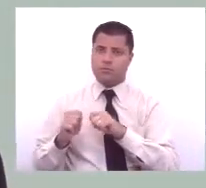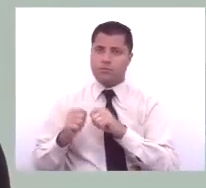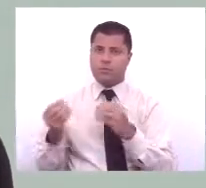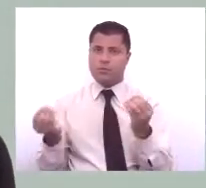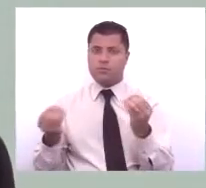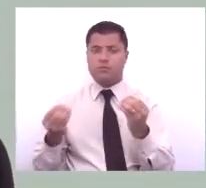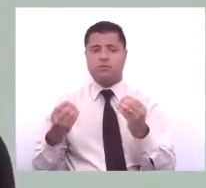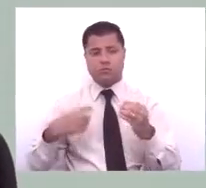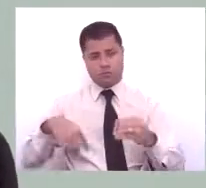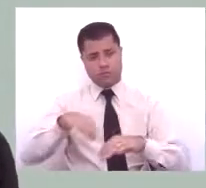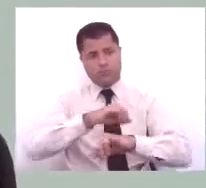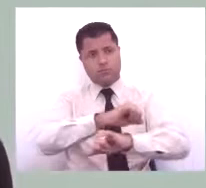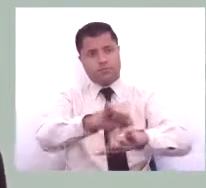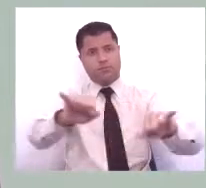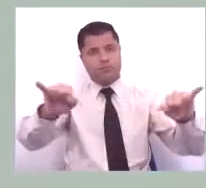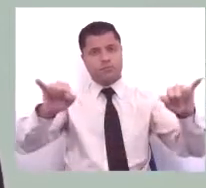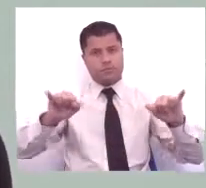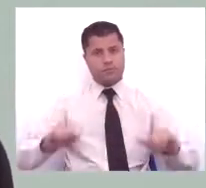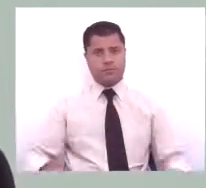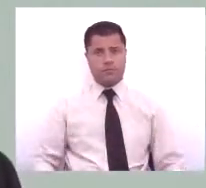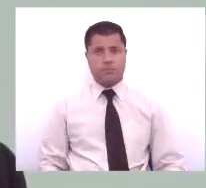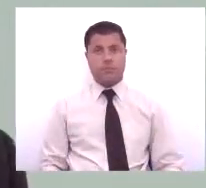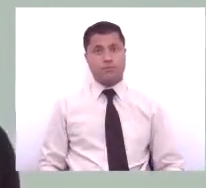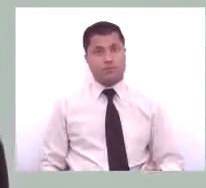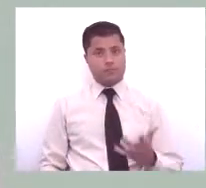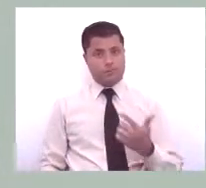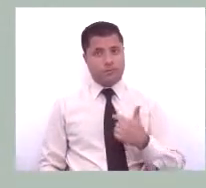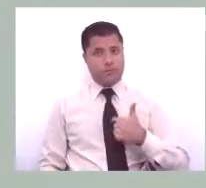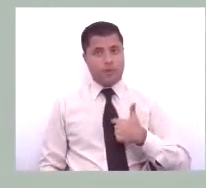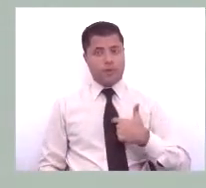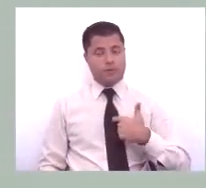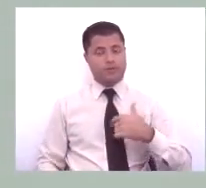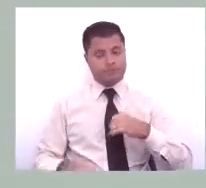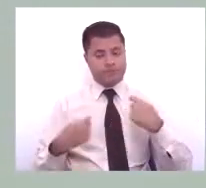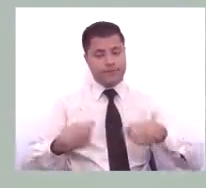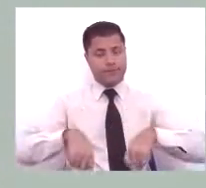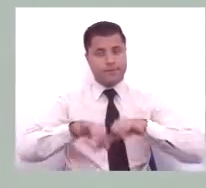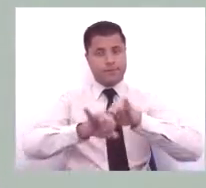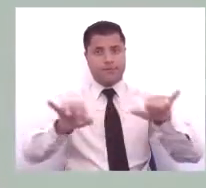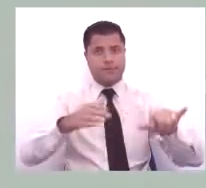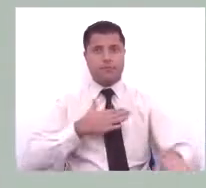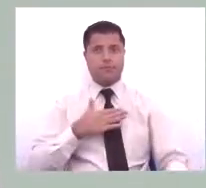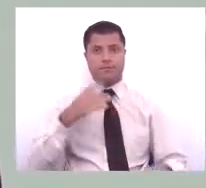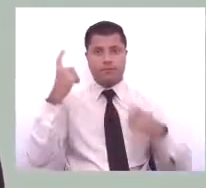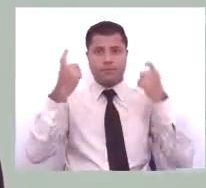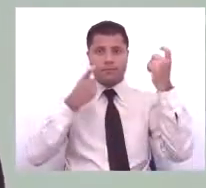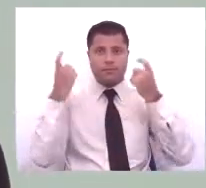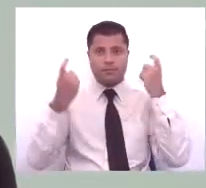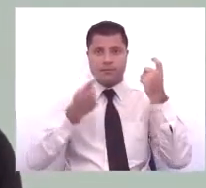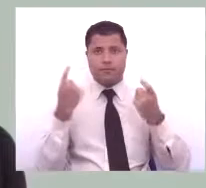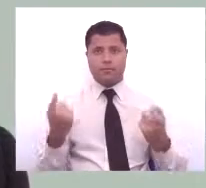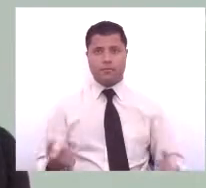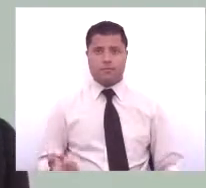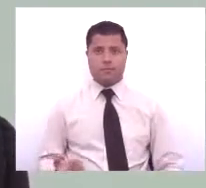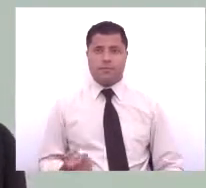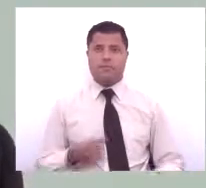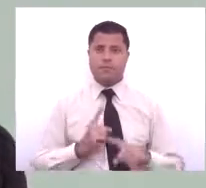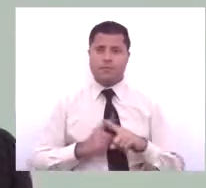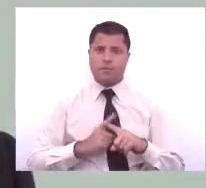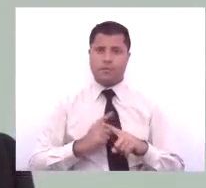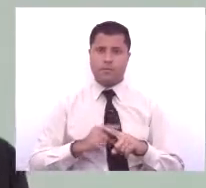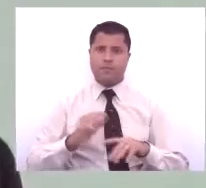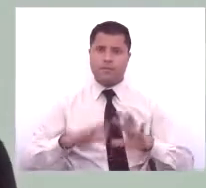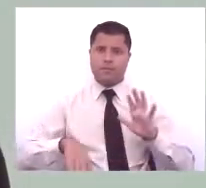mandato. Então, não poderia deixar de pontuar essa preocupação que eu tenho, porque muitas vezes fica